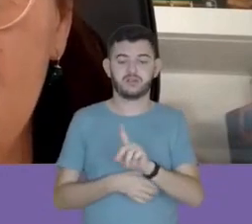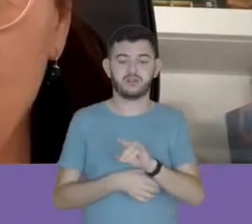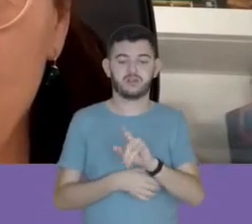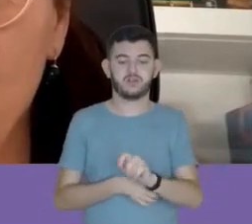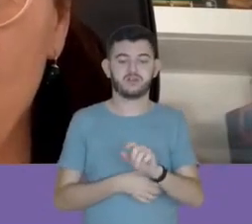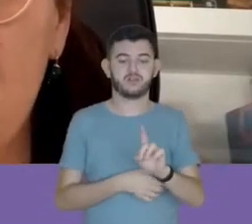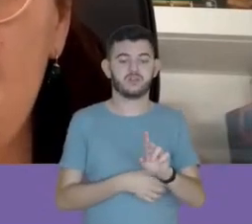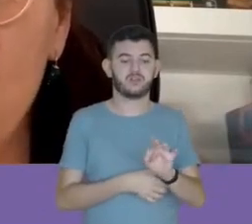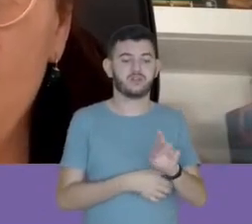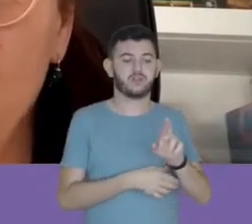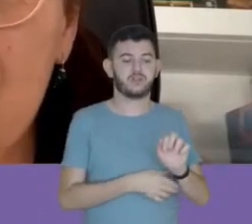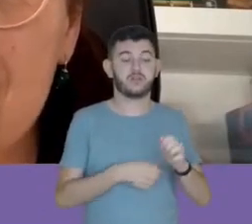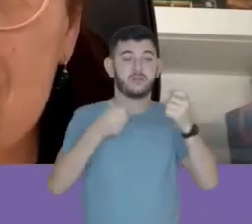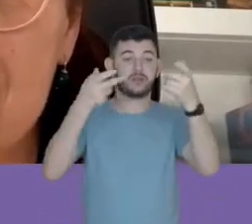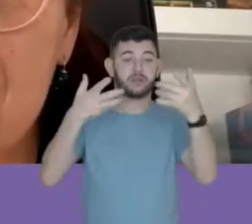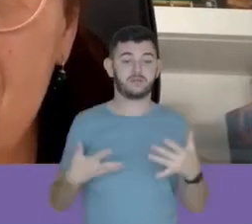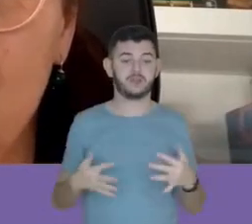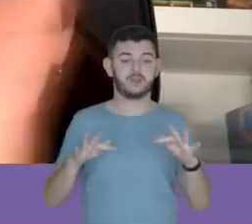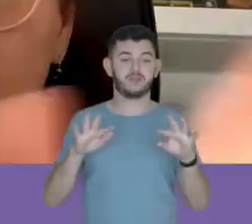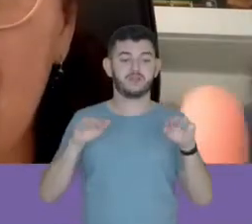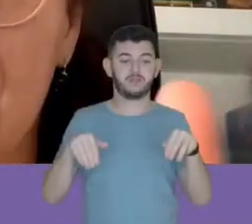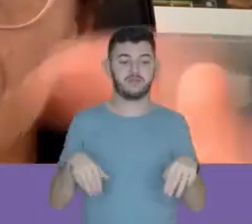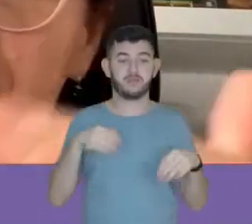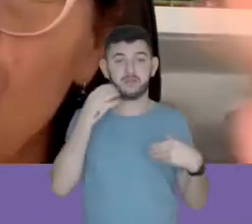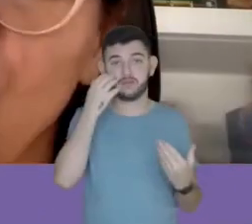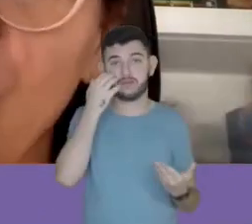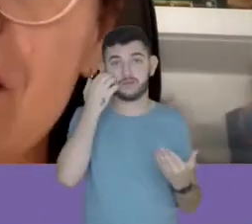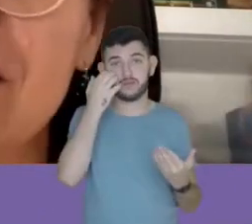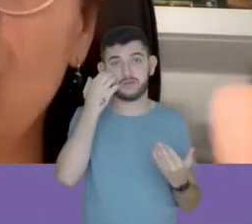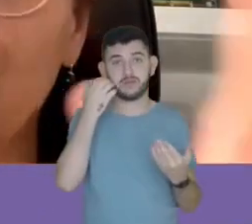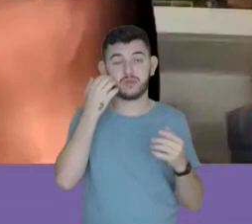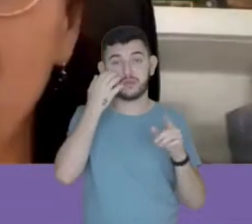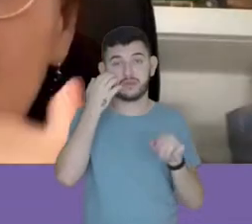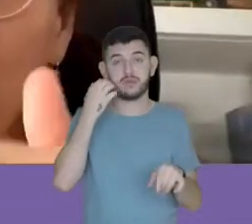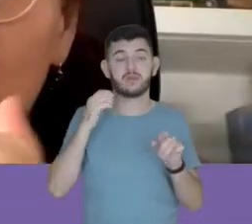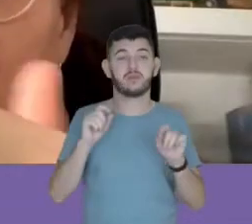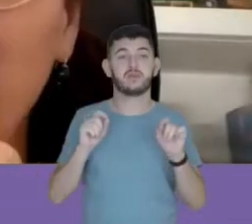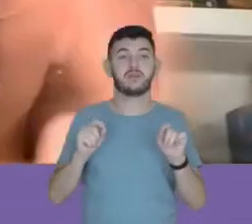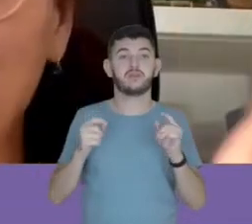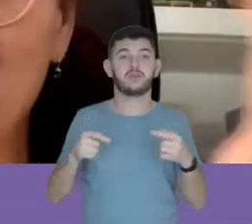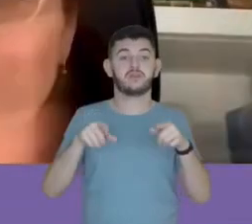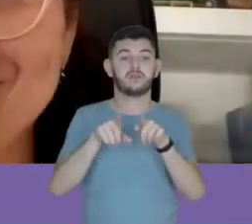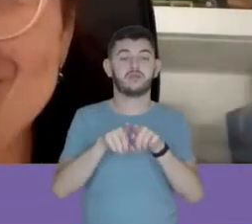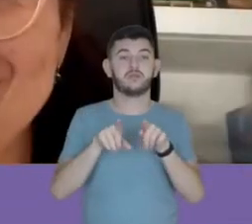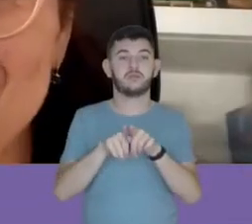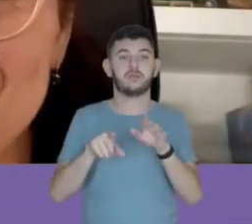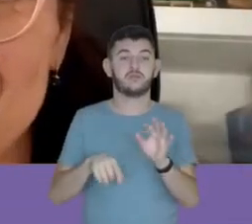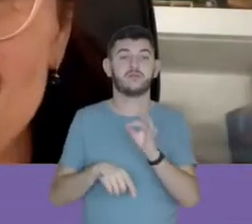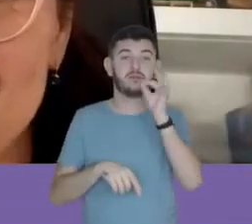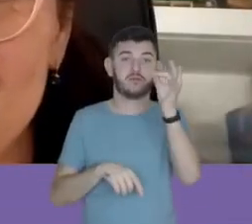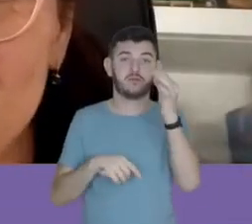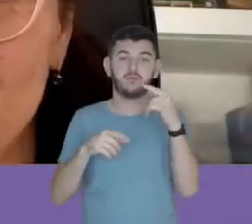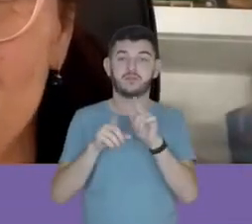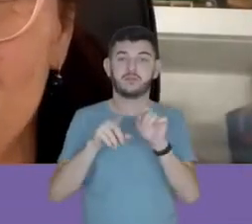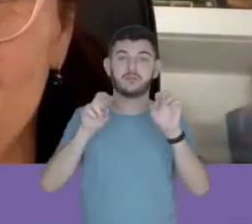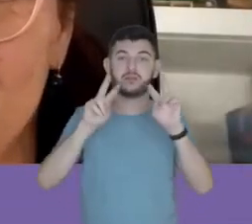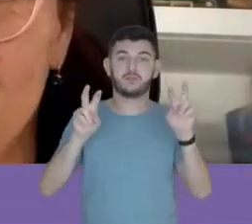Dutra, para suas considerações sobre as questões e também sobre o futuro.